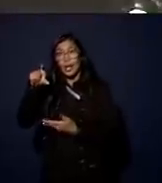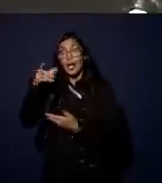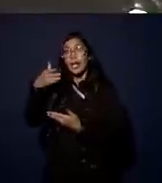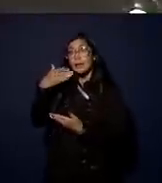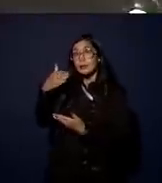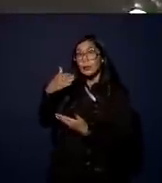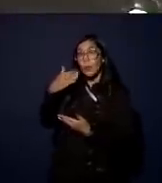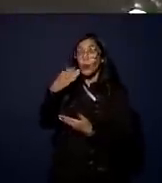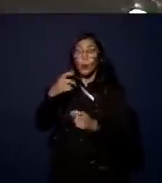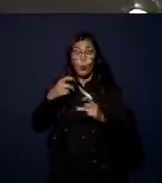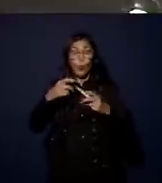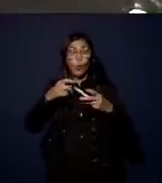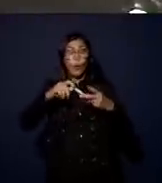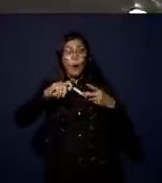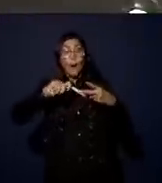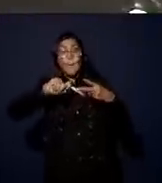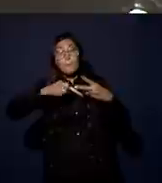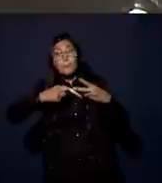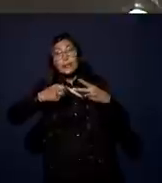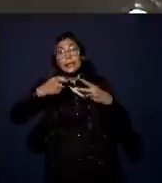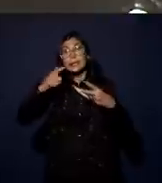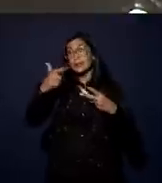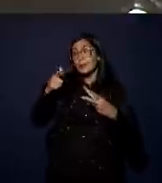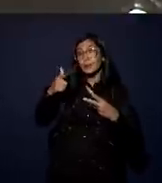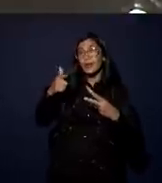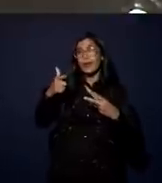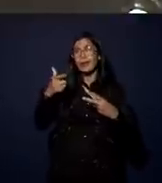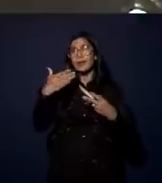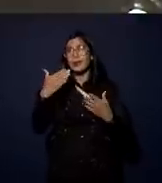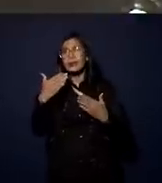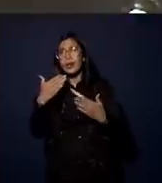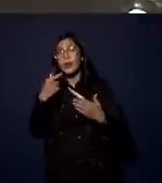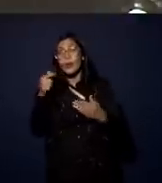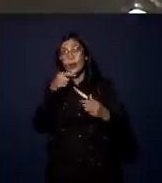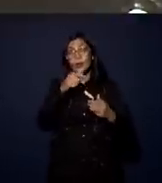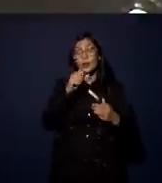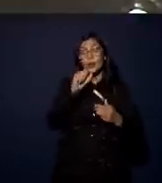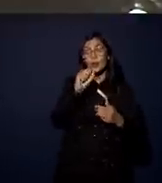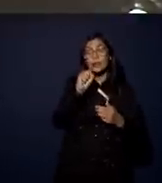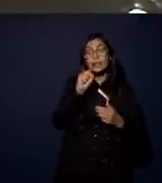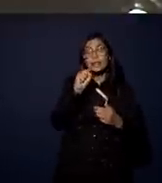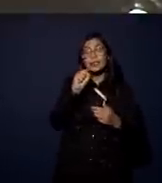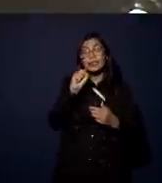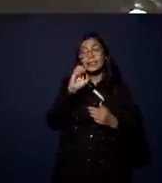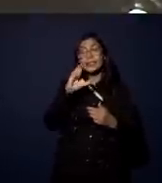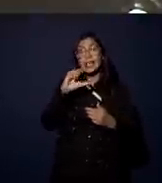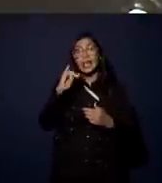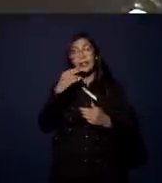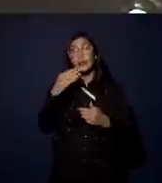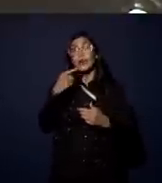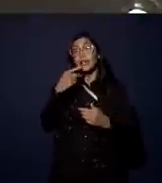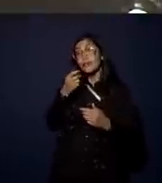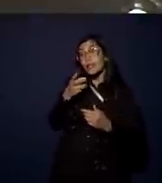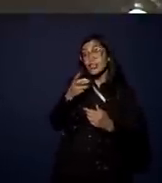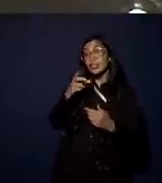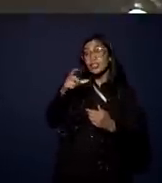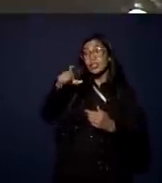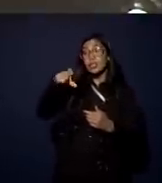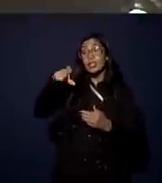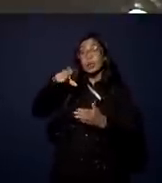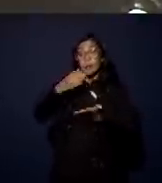tá sem dinheiro para fazer um pics no nosso checkout ele tem uma opção a mais o cérebro tem uma opção a mais de vender via nosso